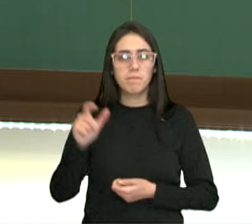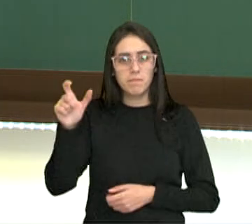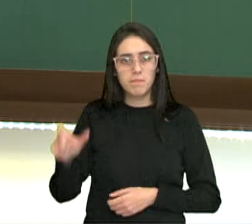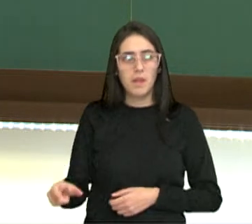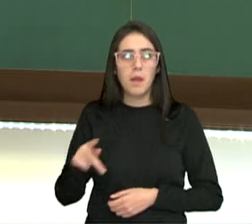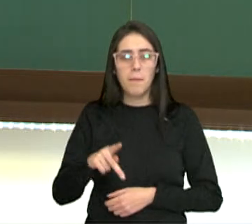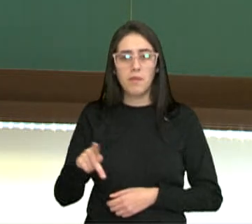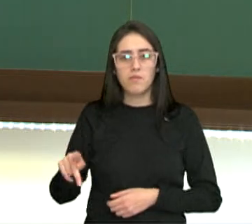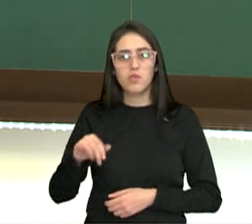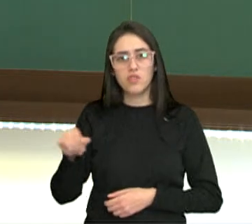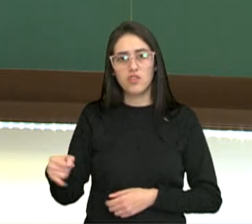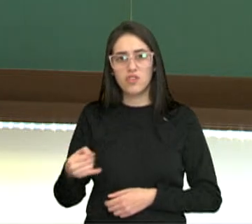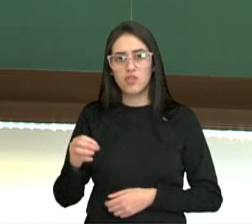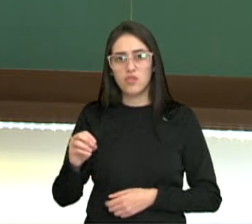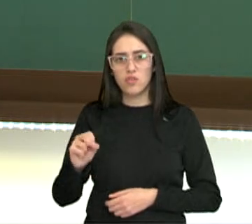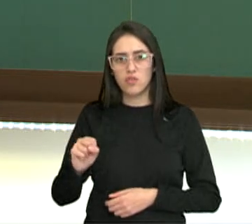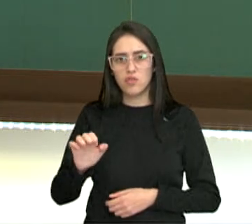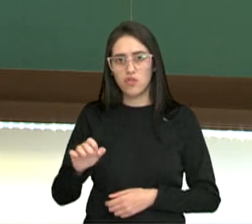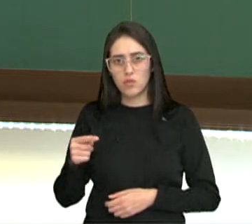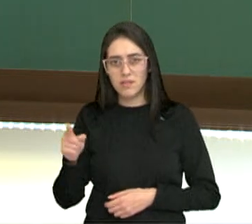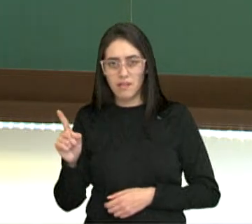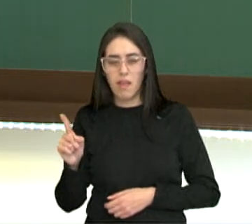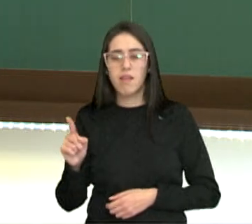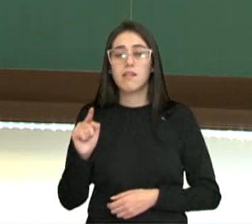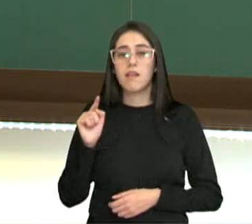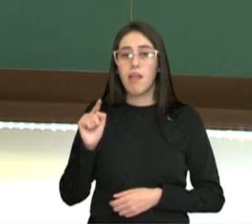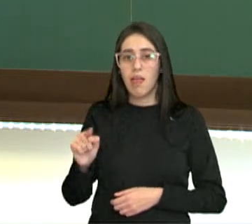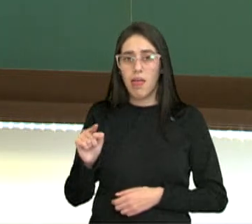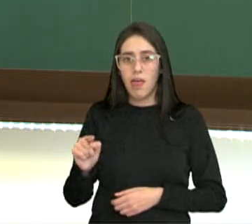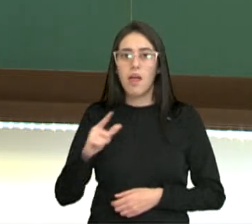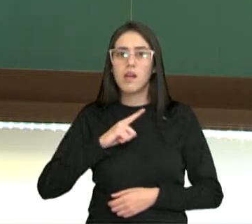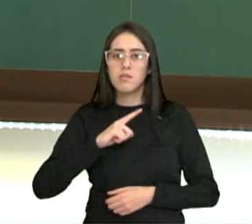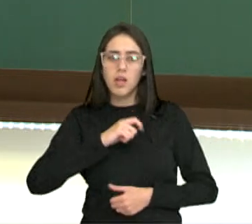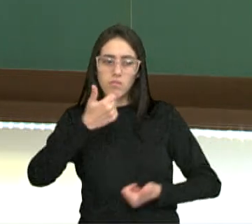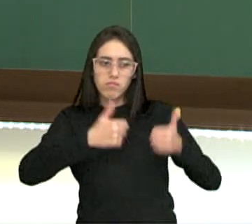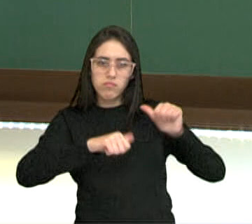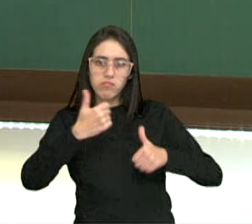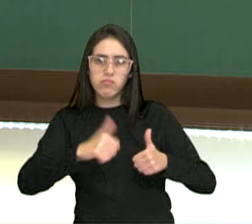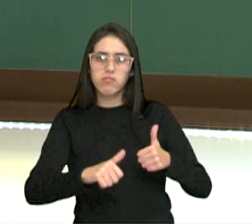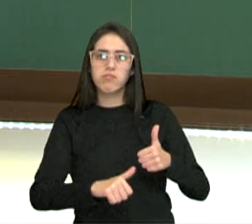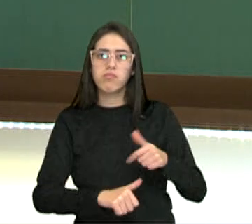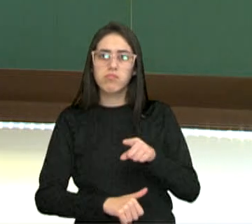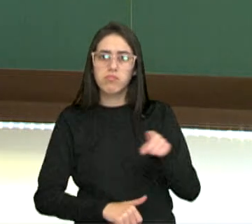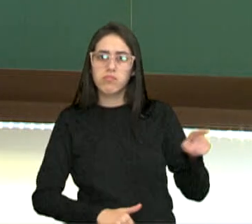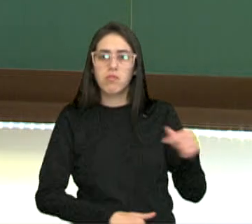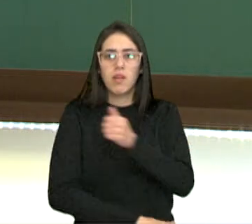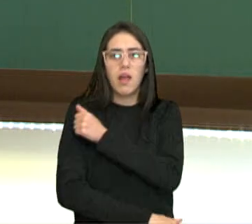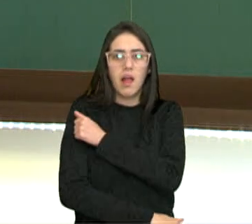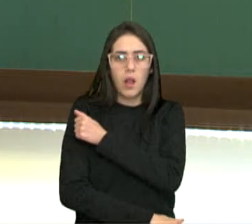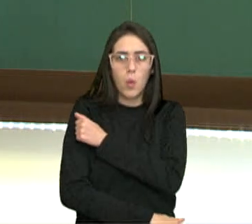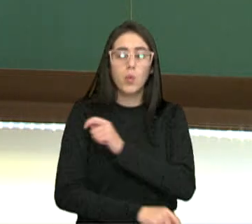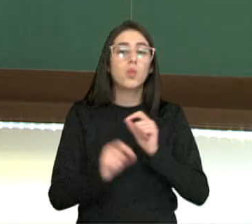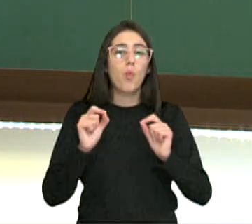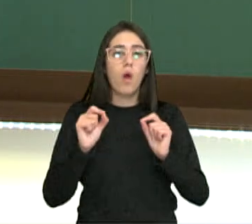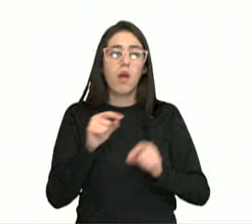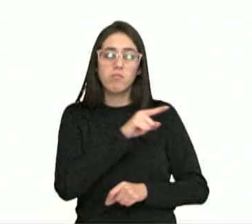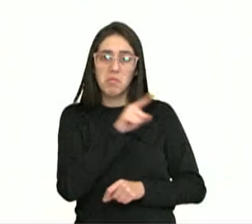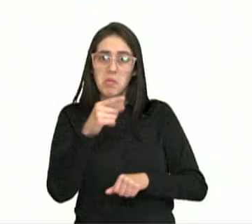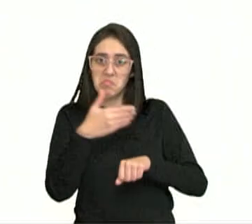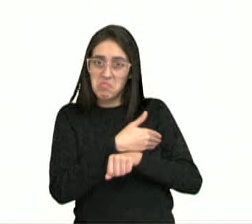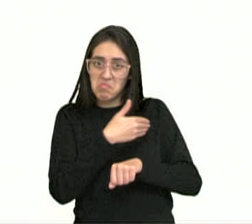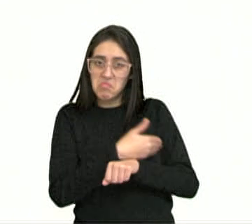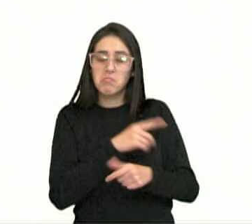José avalia os alunos com 4 critérios, que são participação,